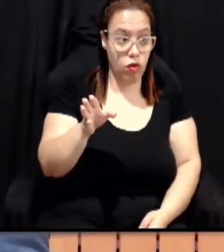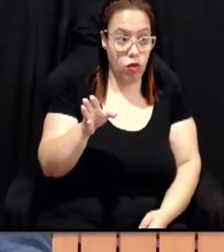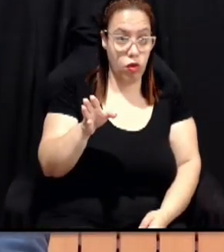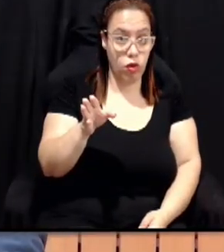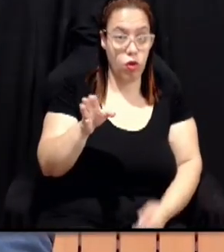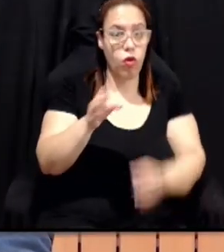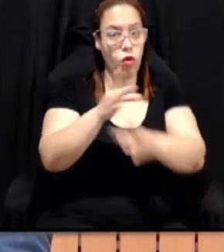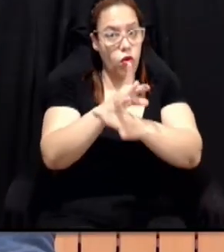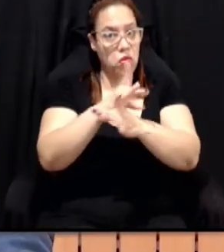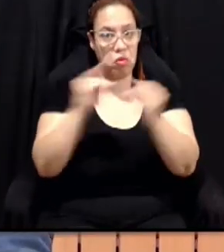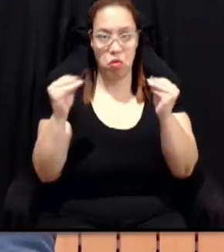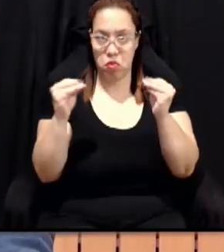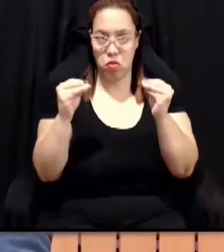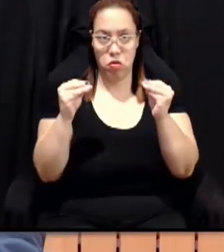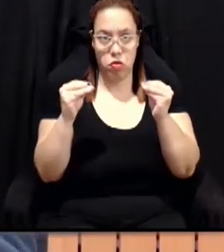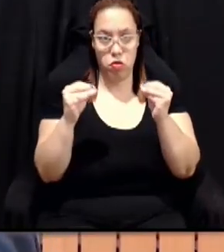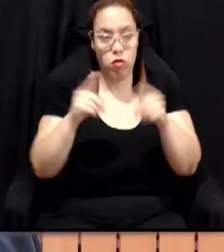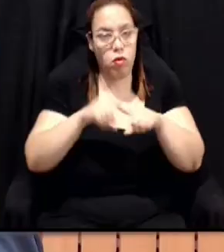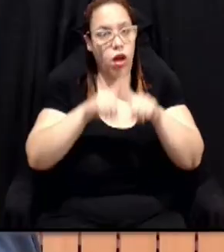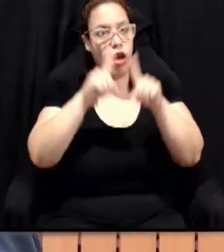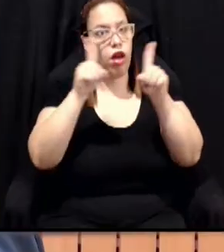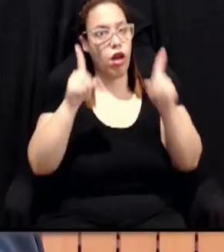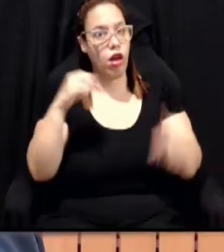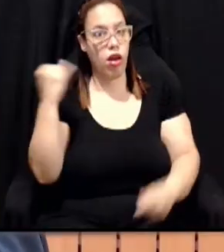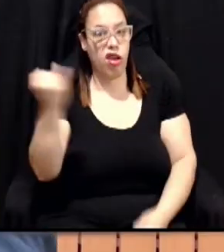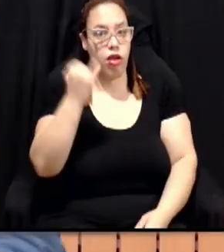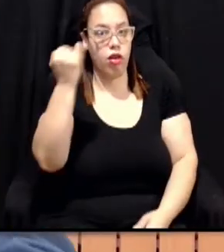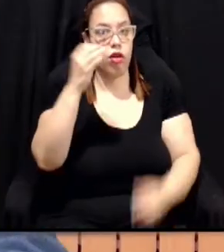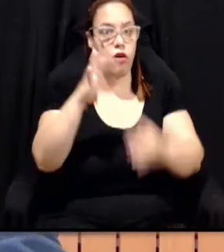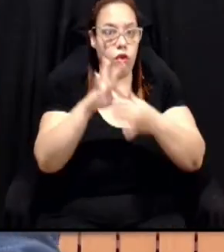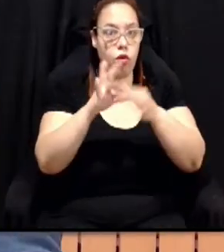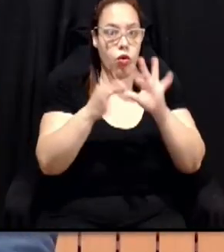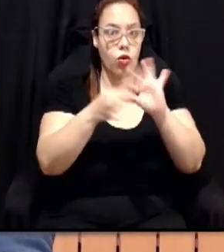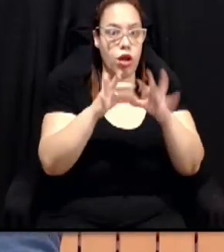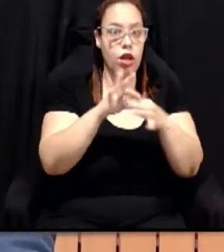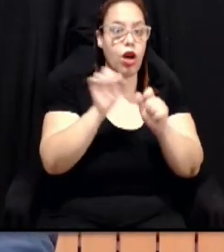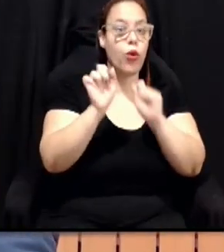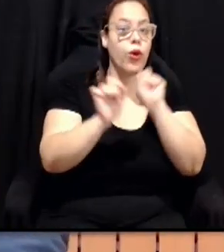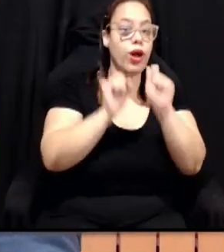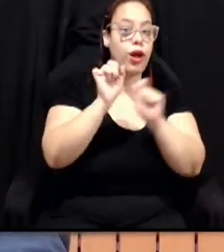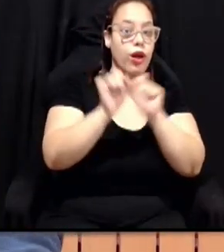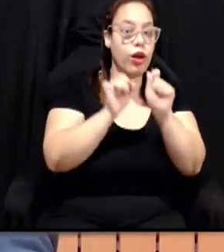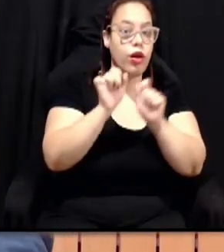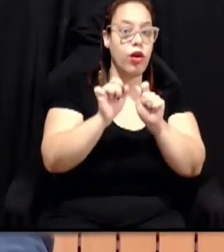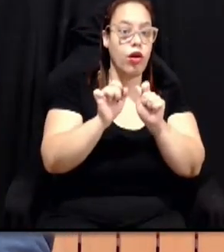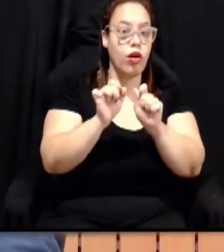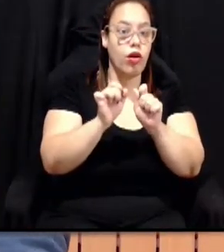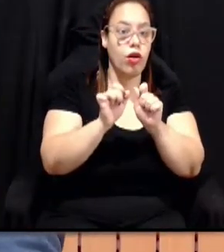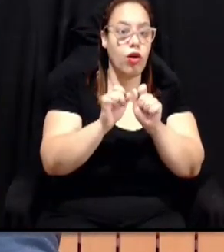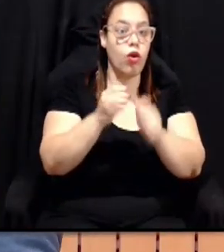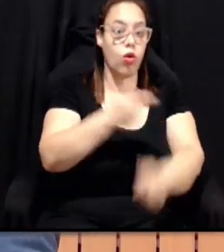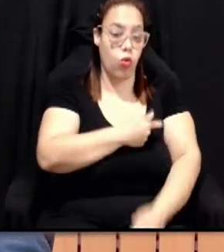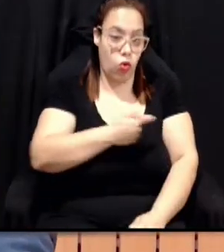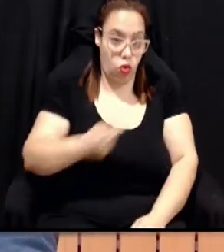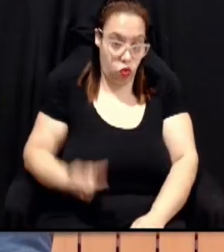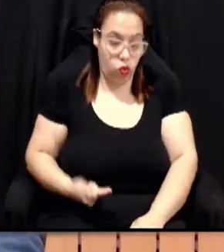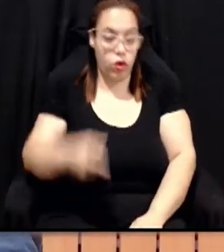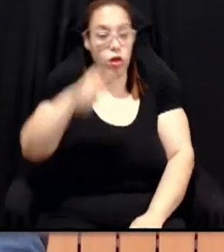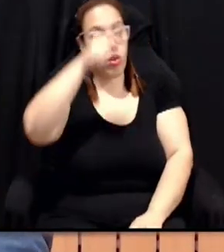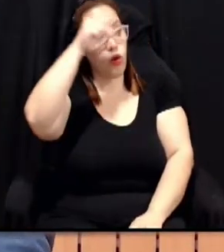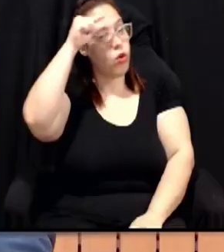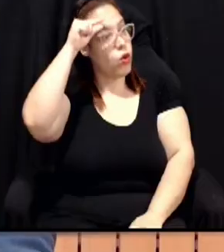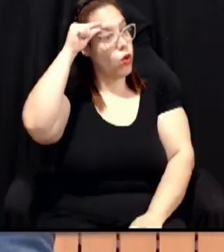sanados, mas o importante é a gente contextualizar que o governo Jonas Donizete, no